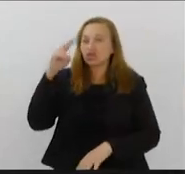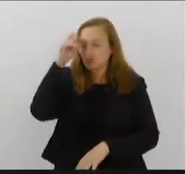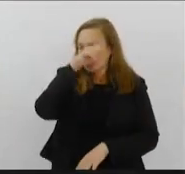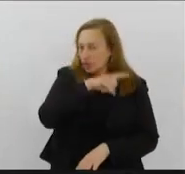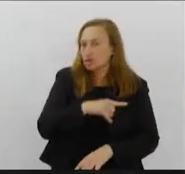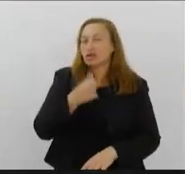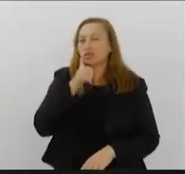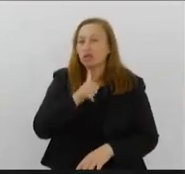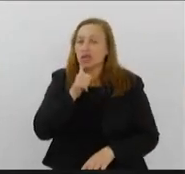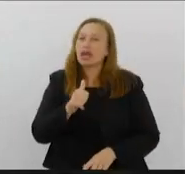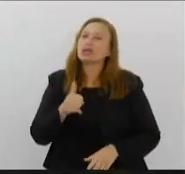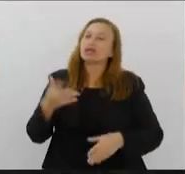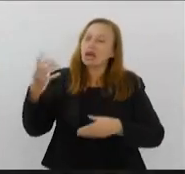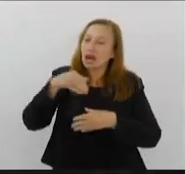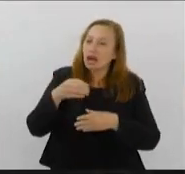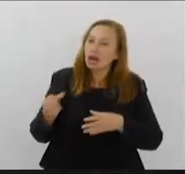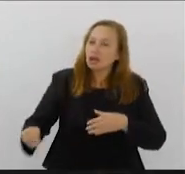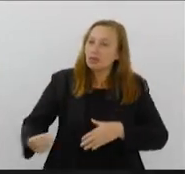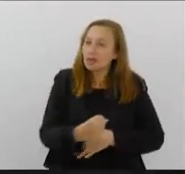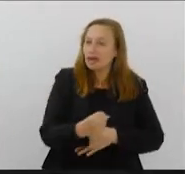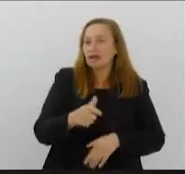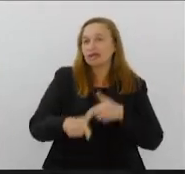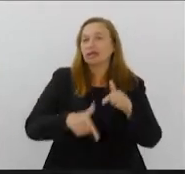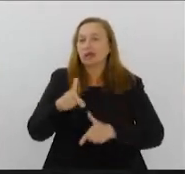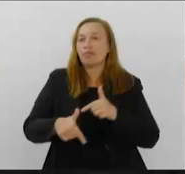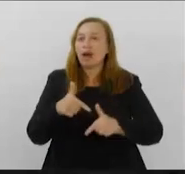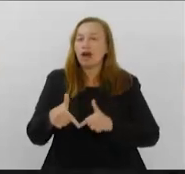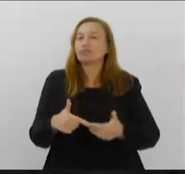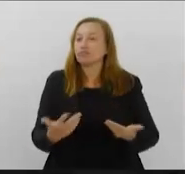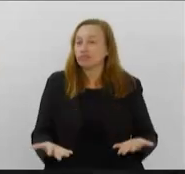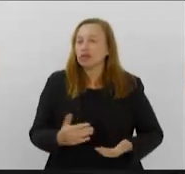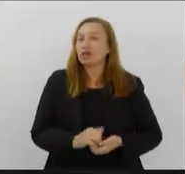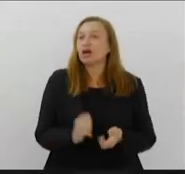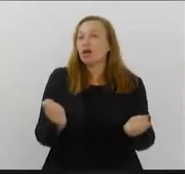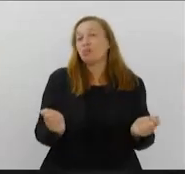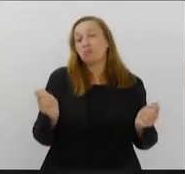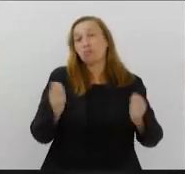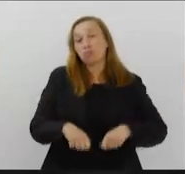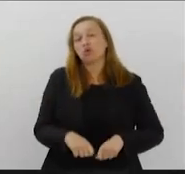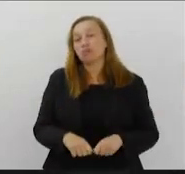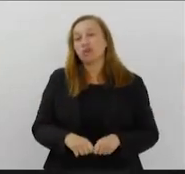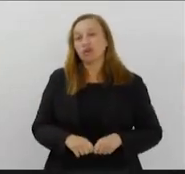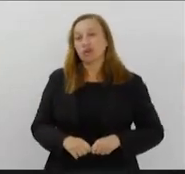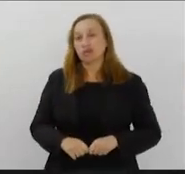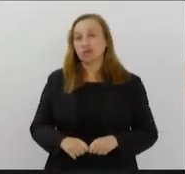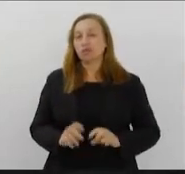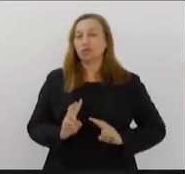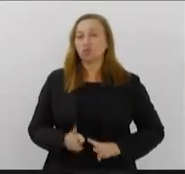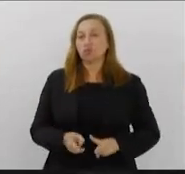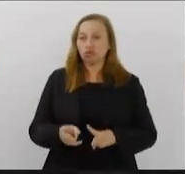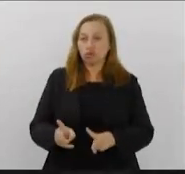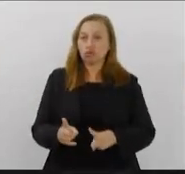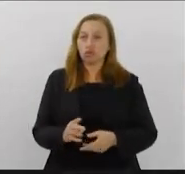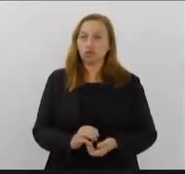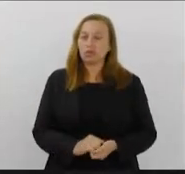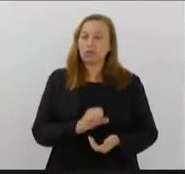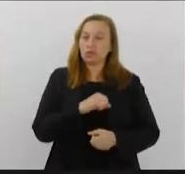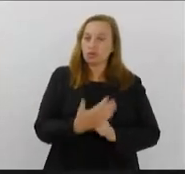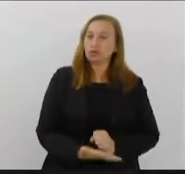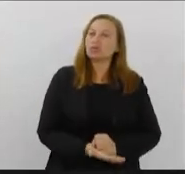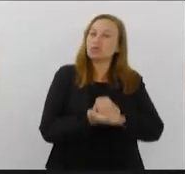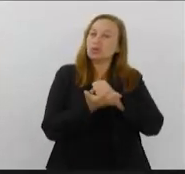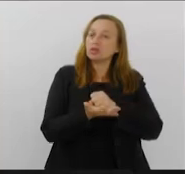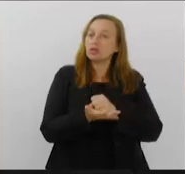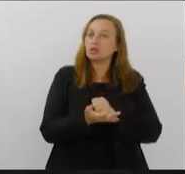o patrimônio acumulado que lhes garantia a possibilidade de continuar sustentando as